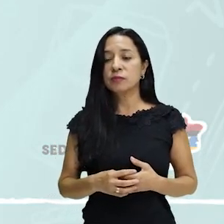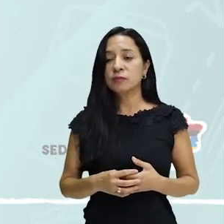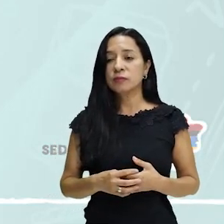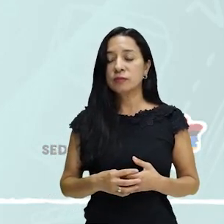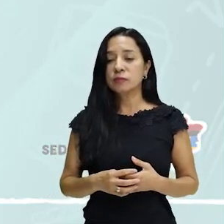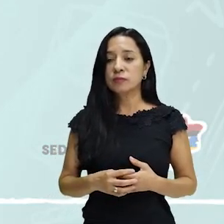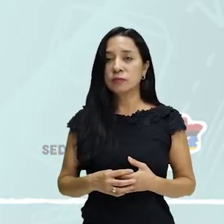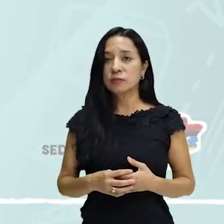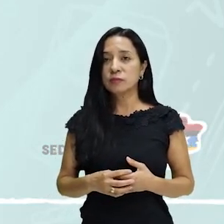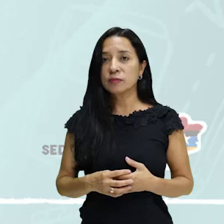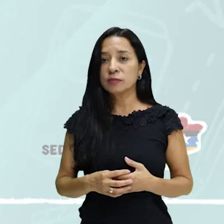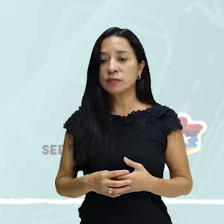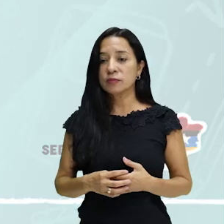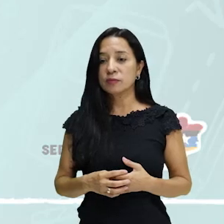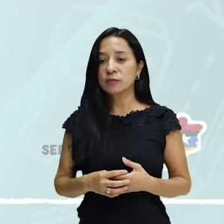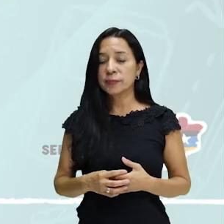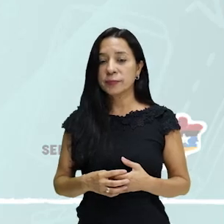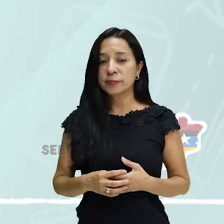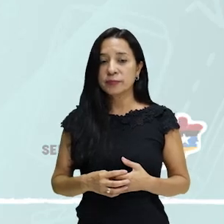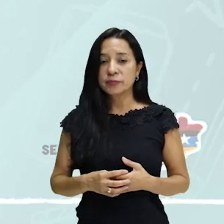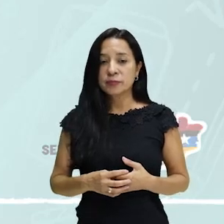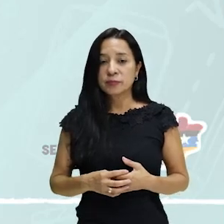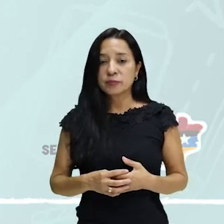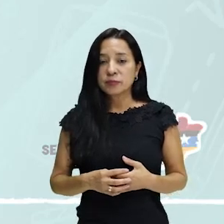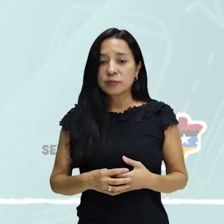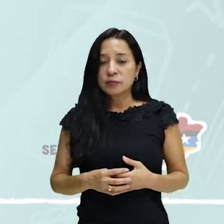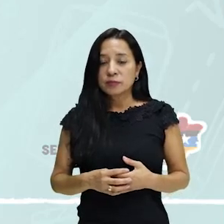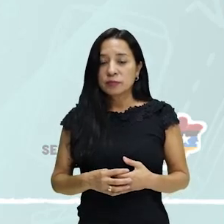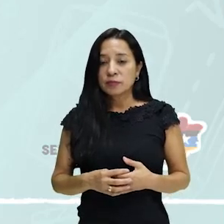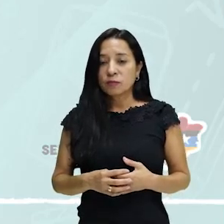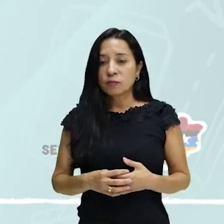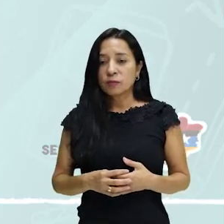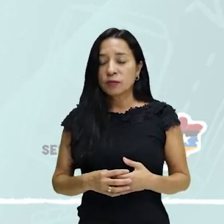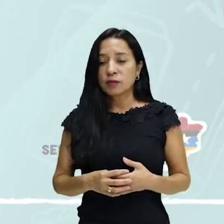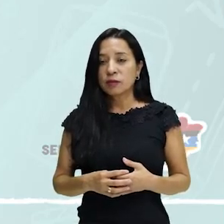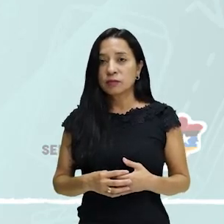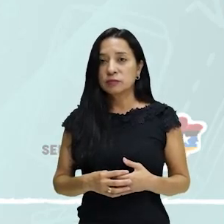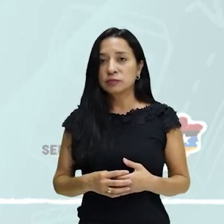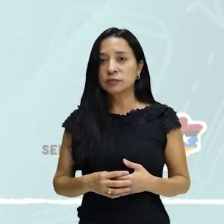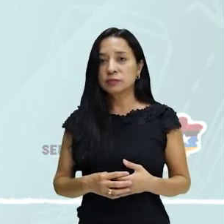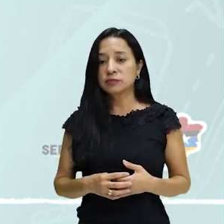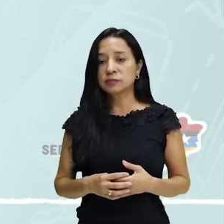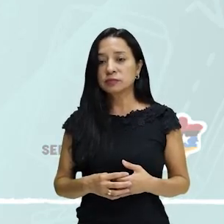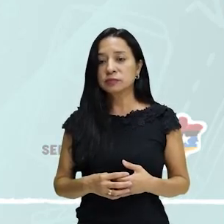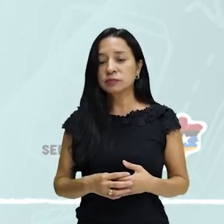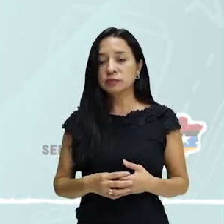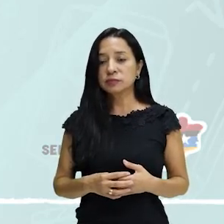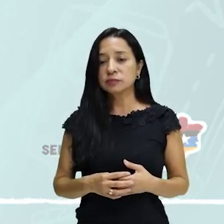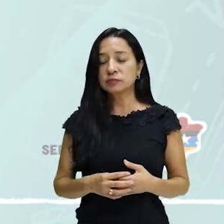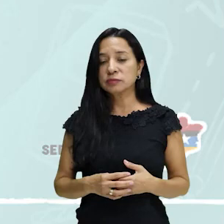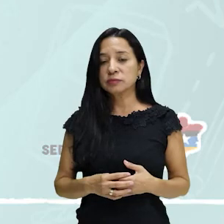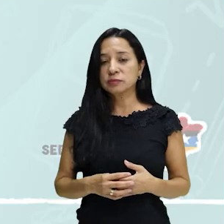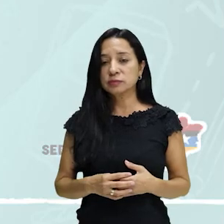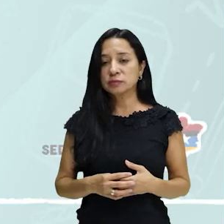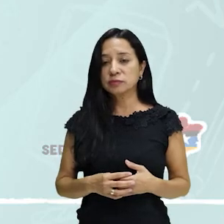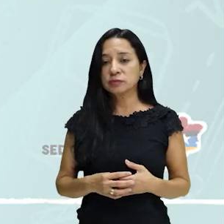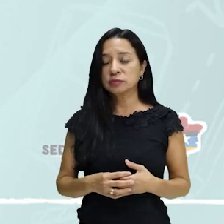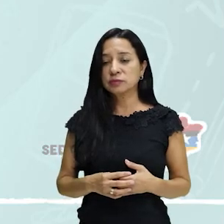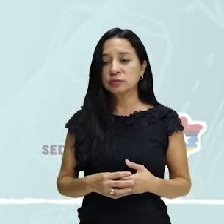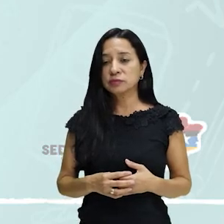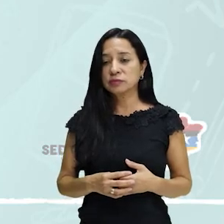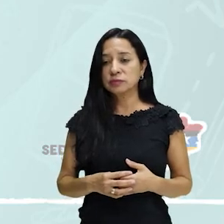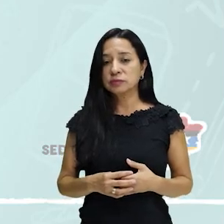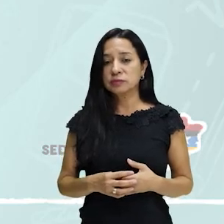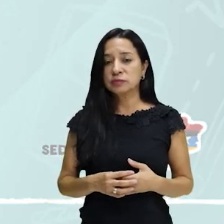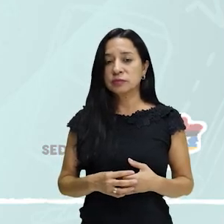de tempos iguais. Portanto, podemos entender que a taxa de variação da área em